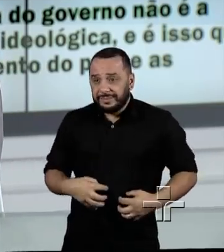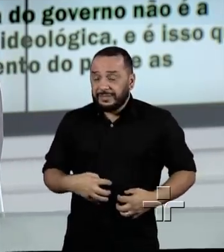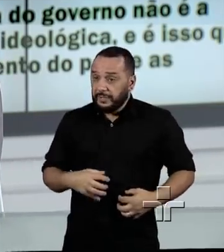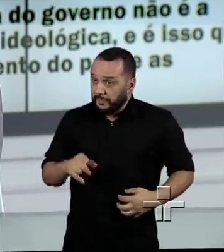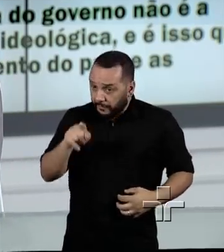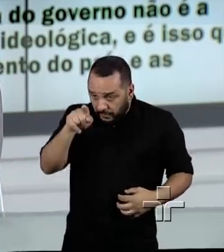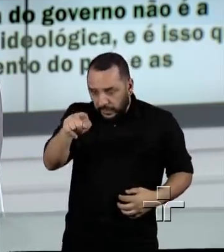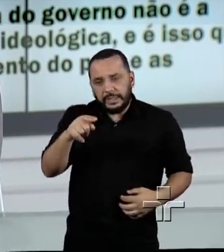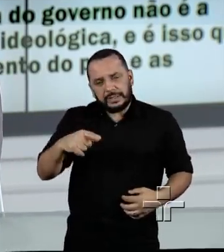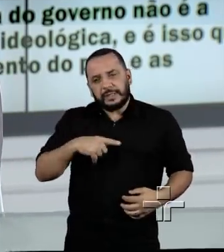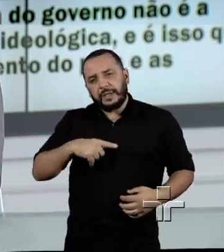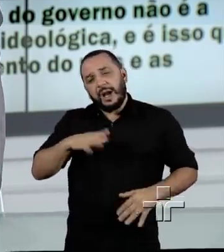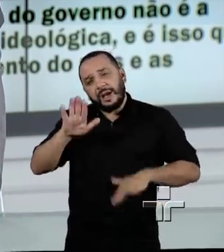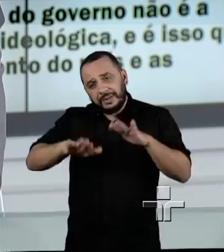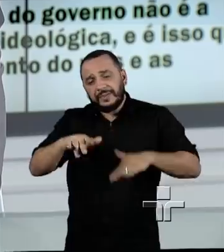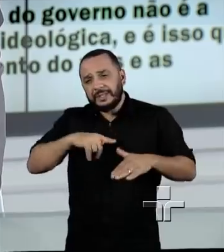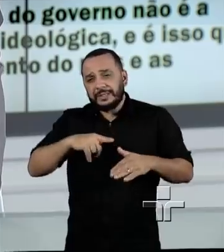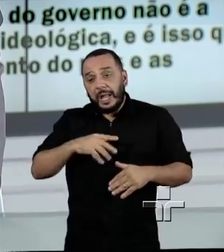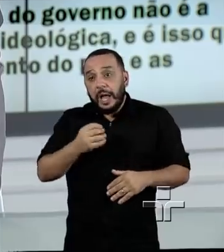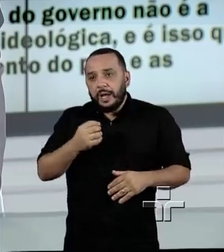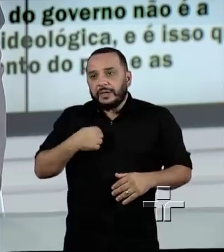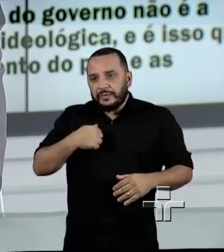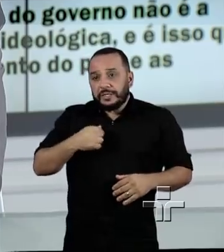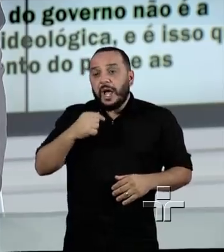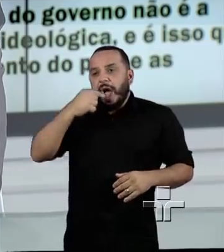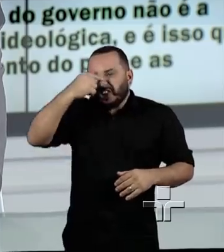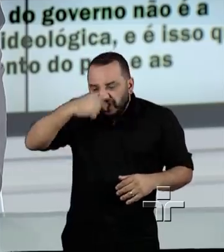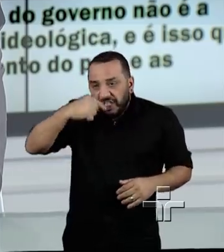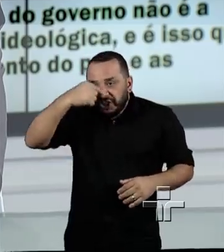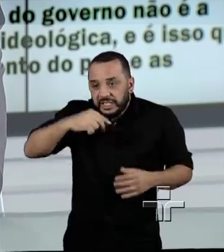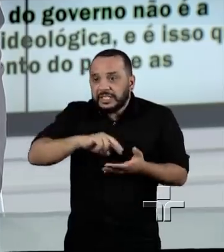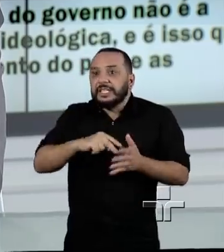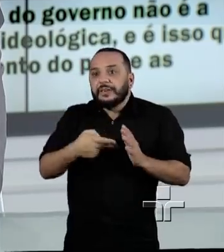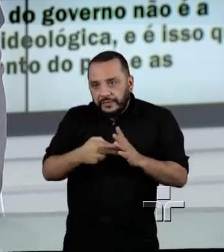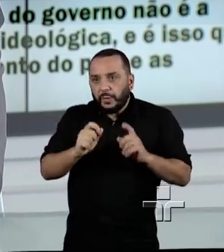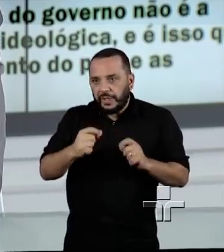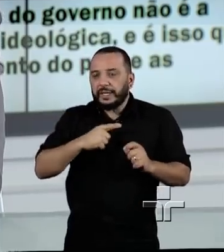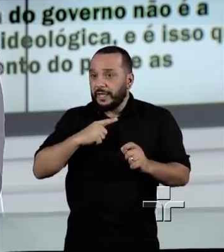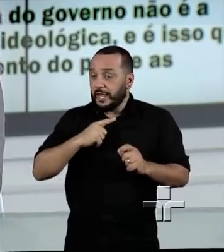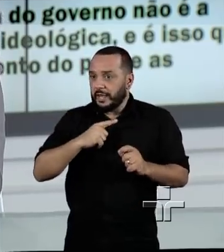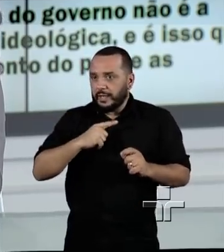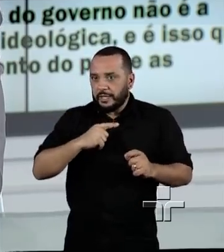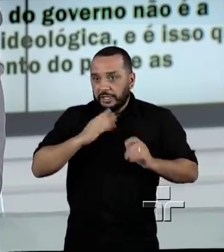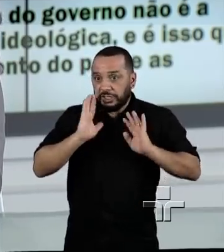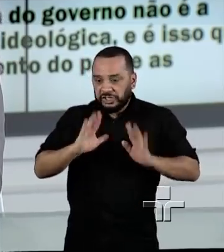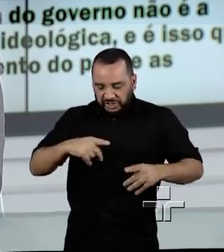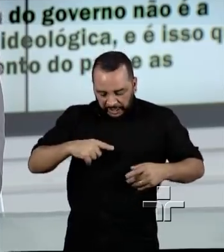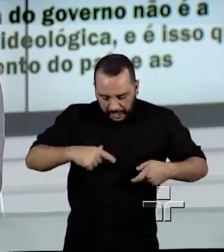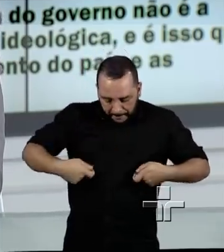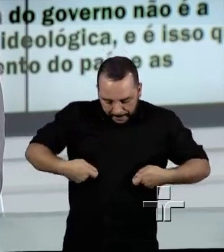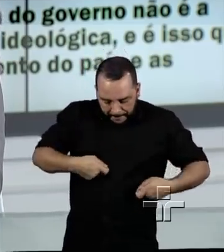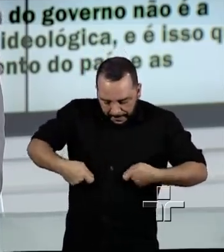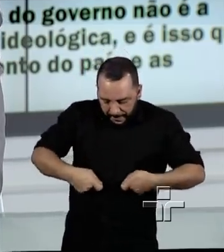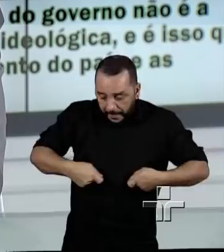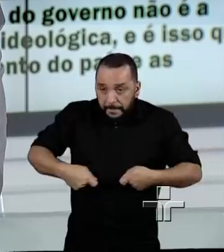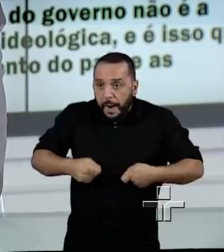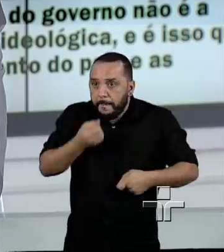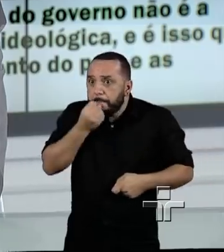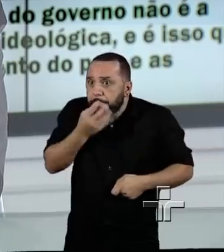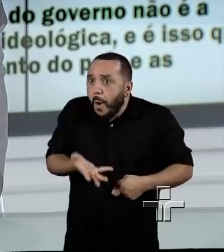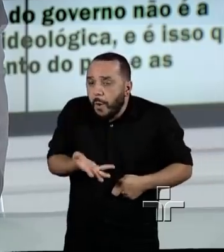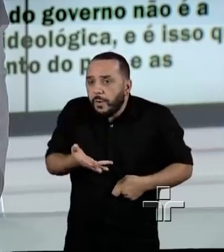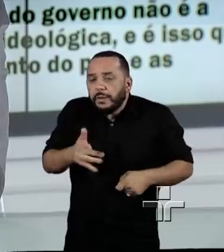montando uma resposta eficiente, ou o vírus que você pegou não está coberto, não faz parte do pacote da